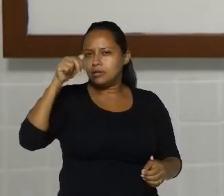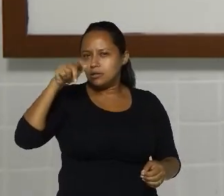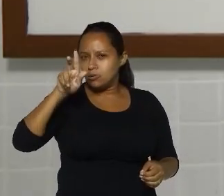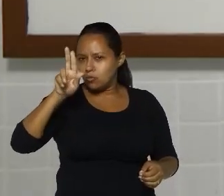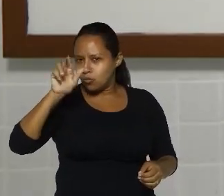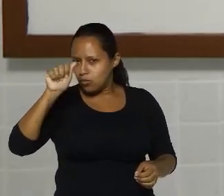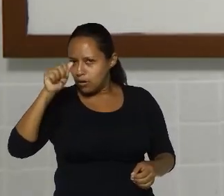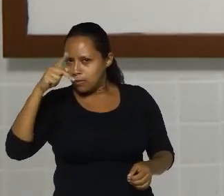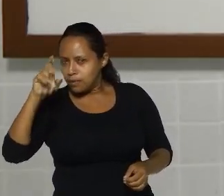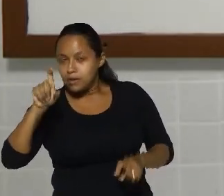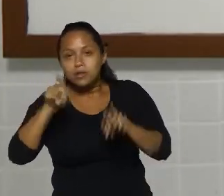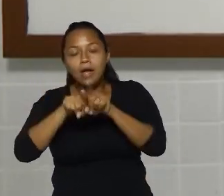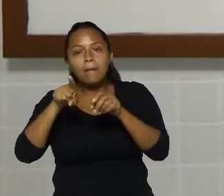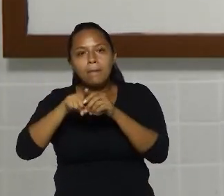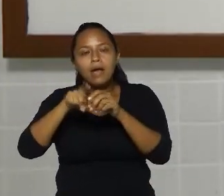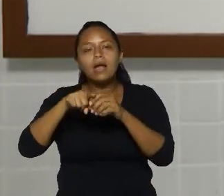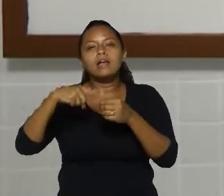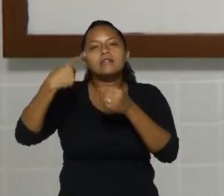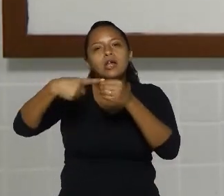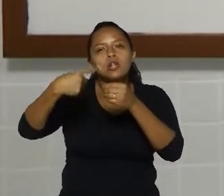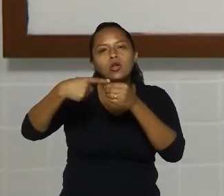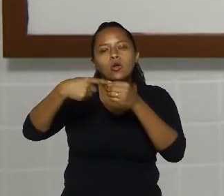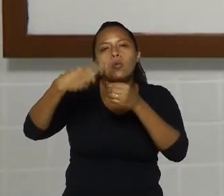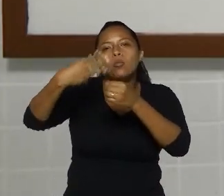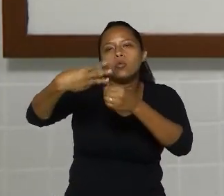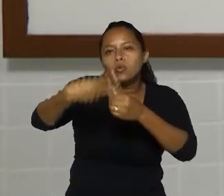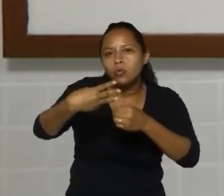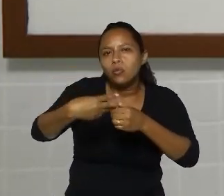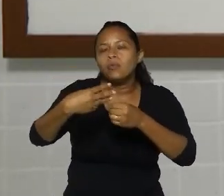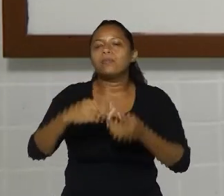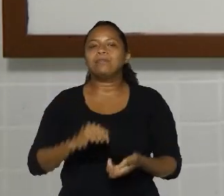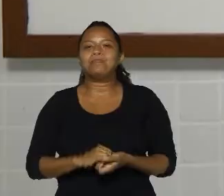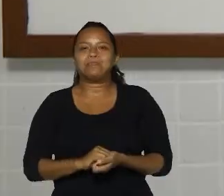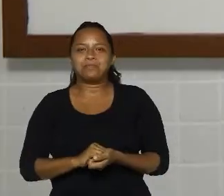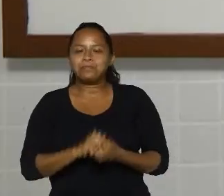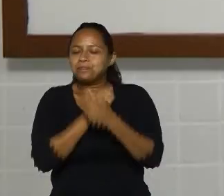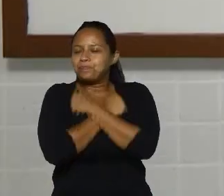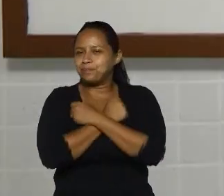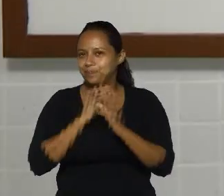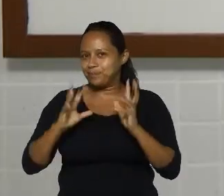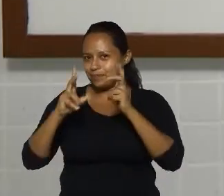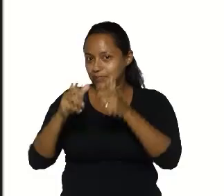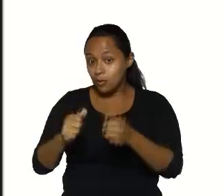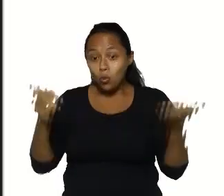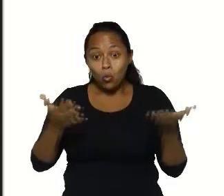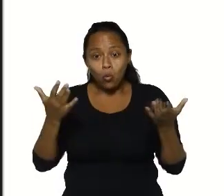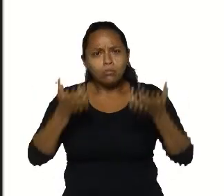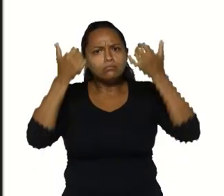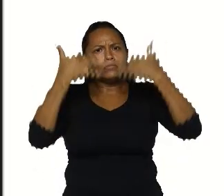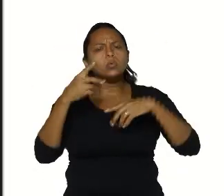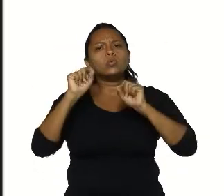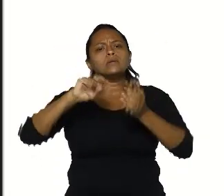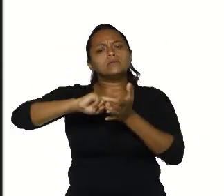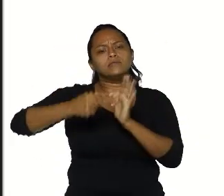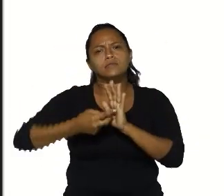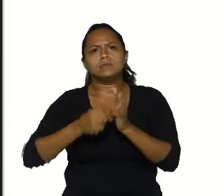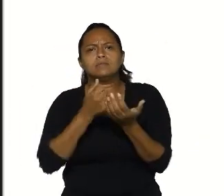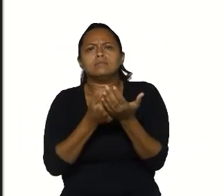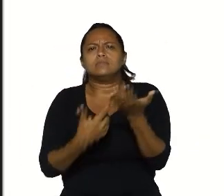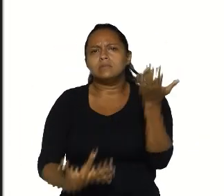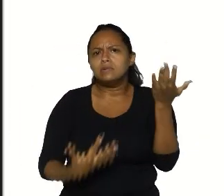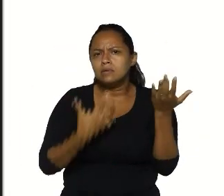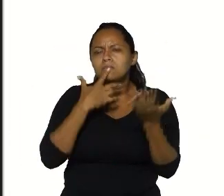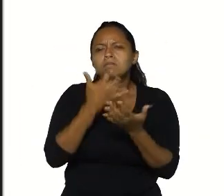abençoe todos vocês. Nesta aula, nós vamos aprender a respeito do sangue. O que seria o sangue? O sangue